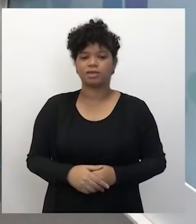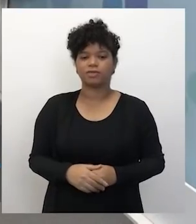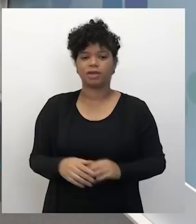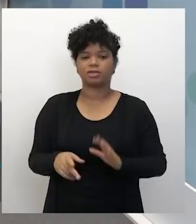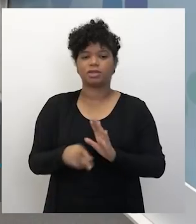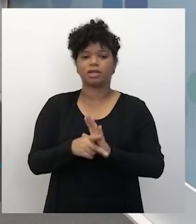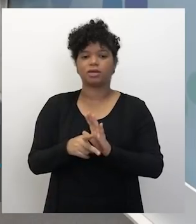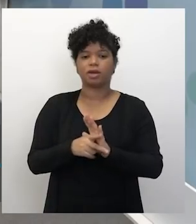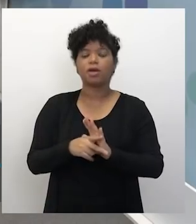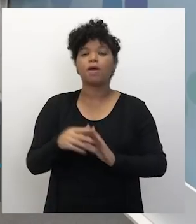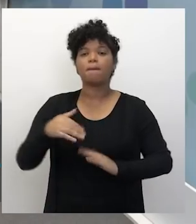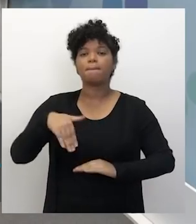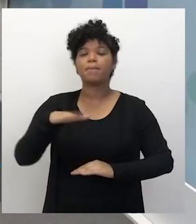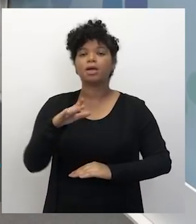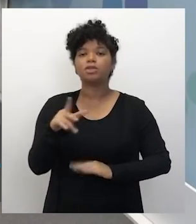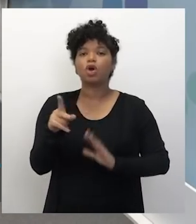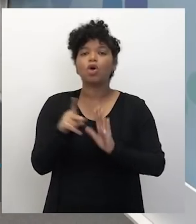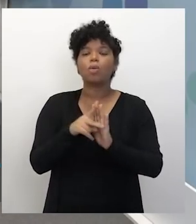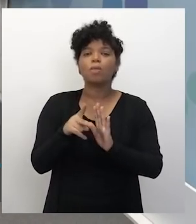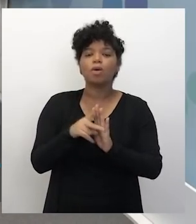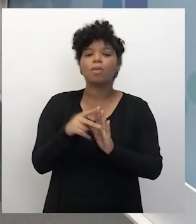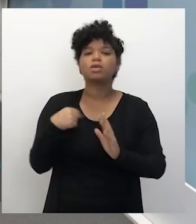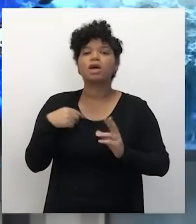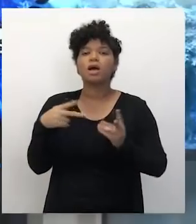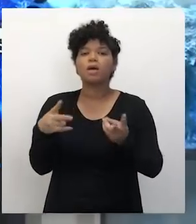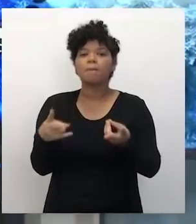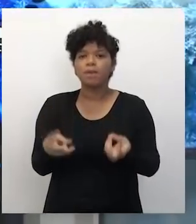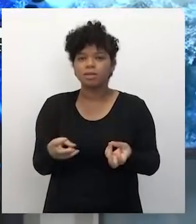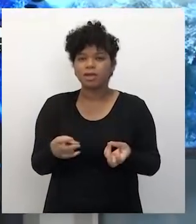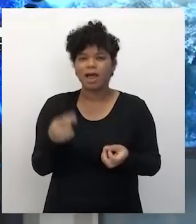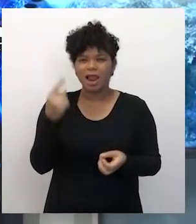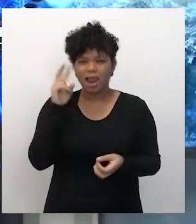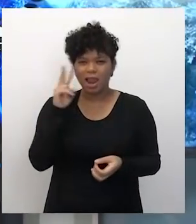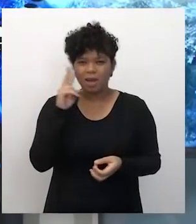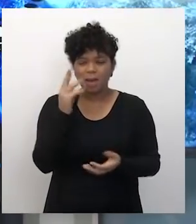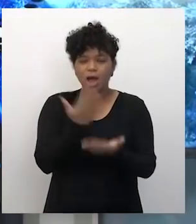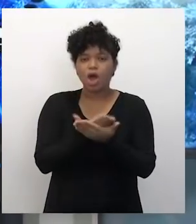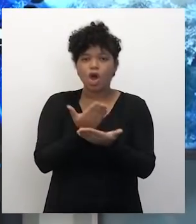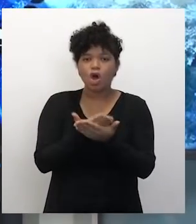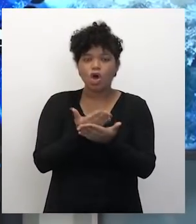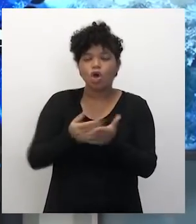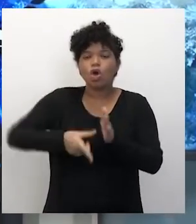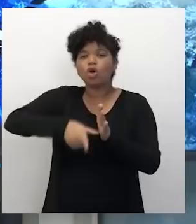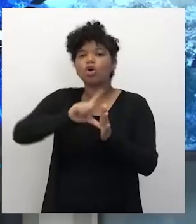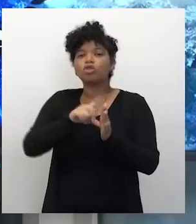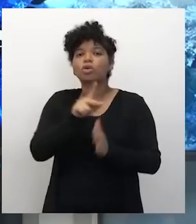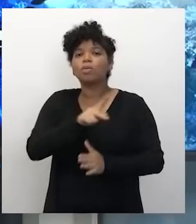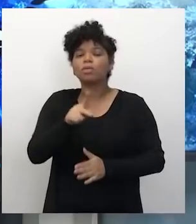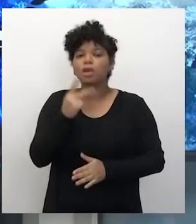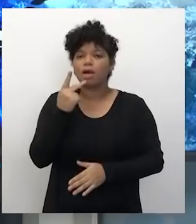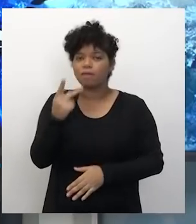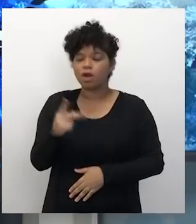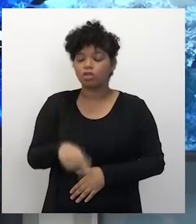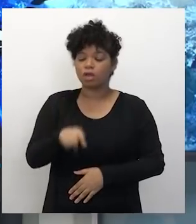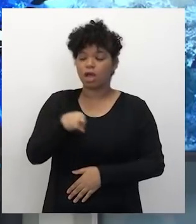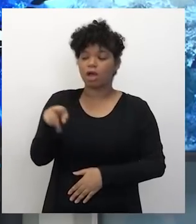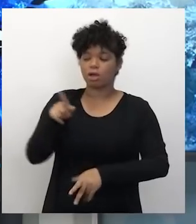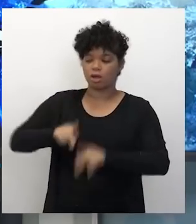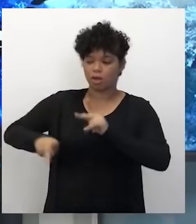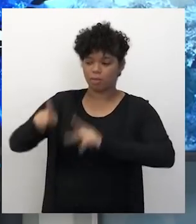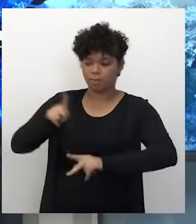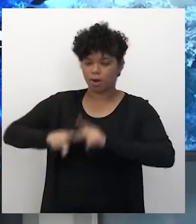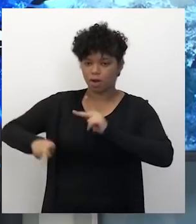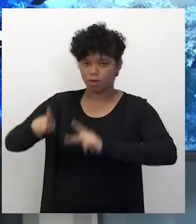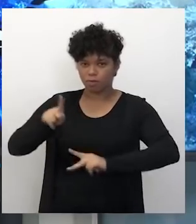tempo? Como será que funcionava? Vocês lembram que nas aulas anteriores, um professor falou assim, ó, aqueles povos